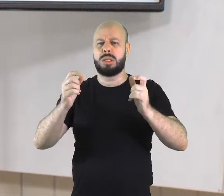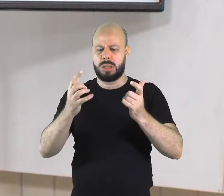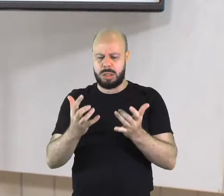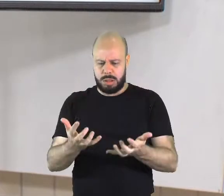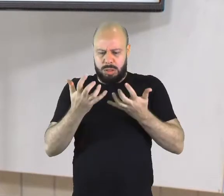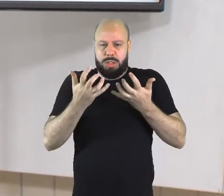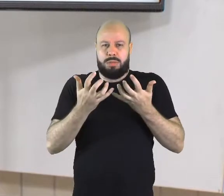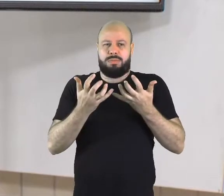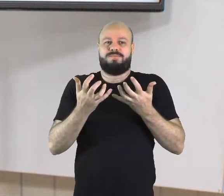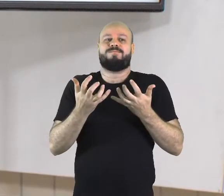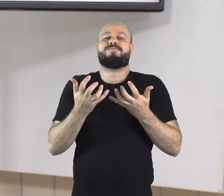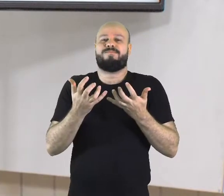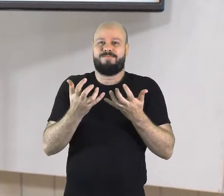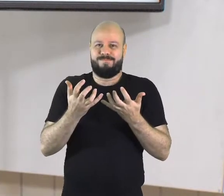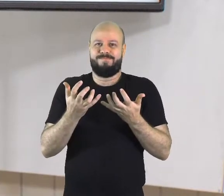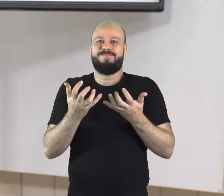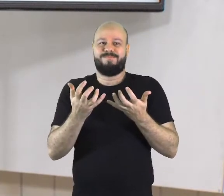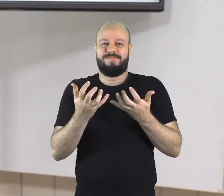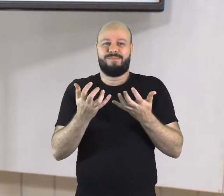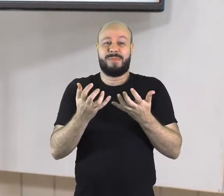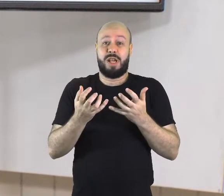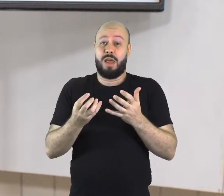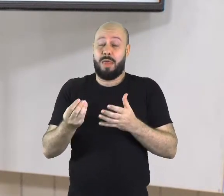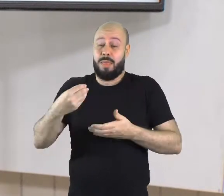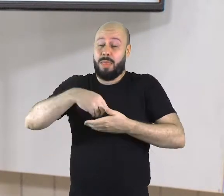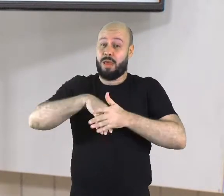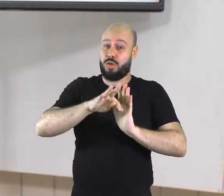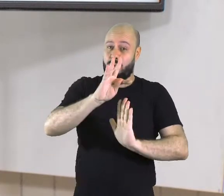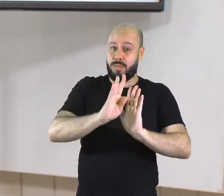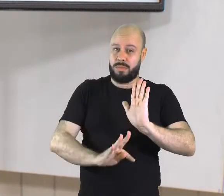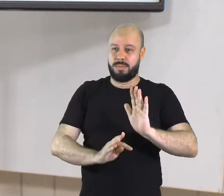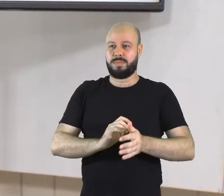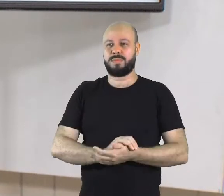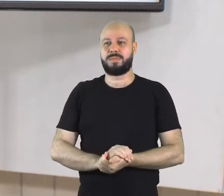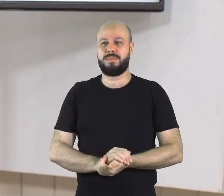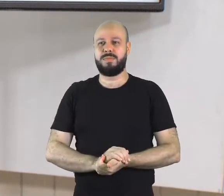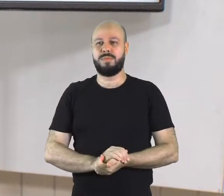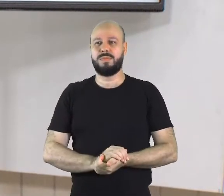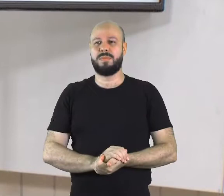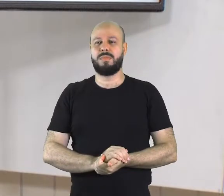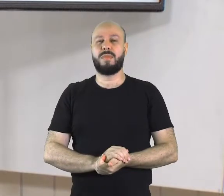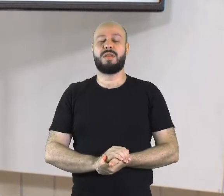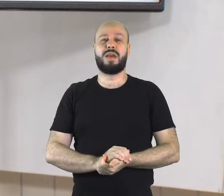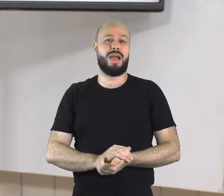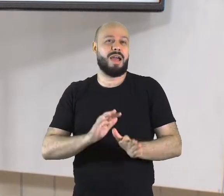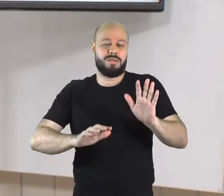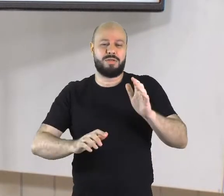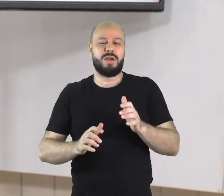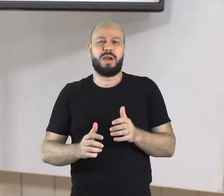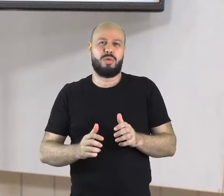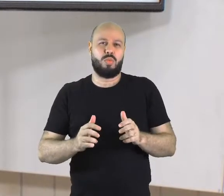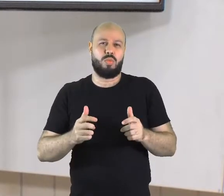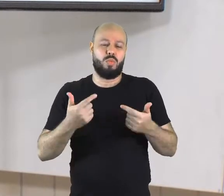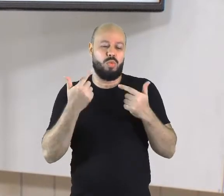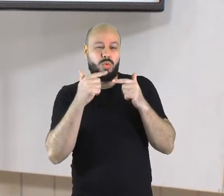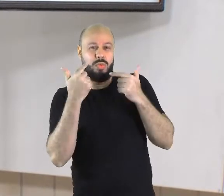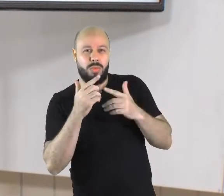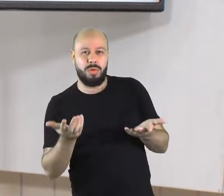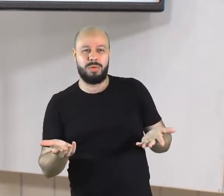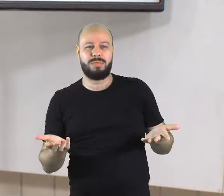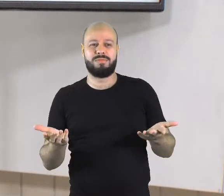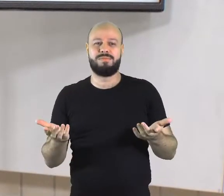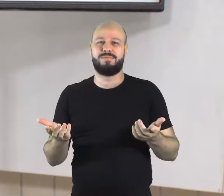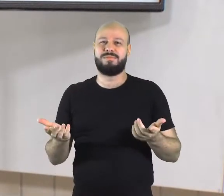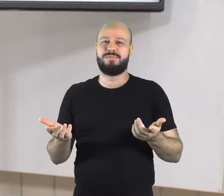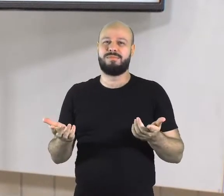efeitos no texto, causam efeitos, assim, efeitos de humor. Então, os